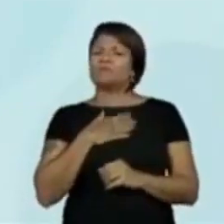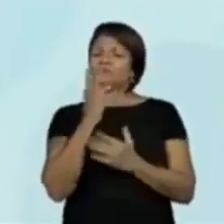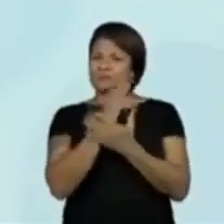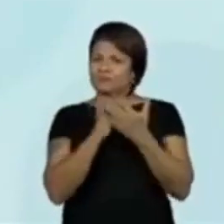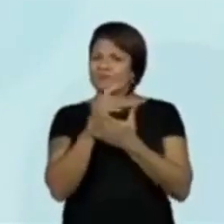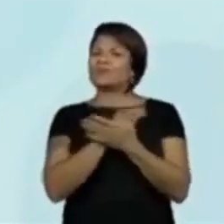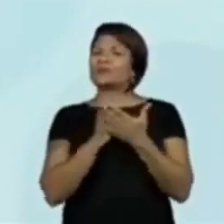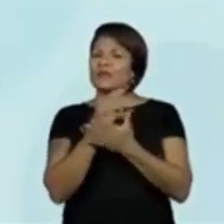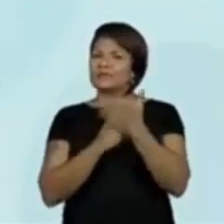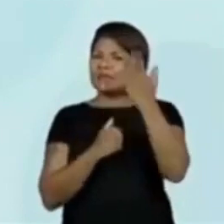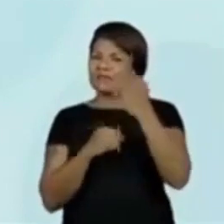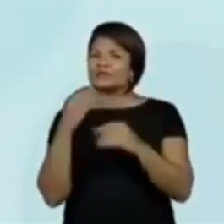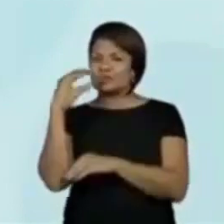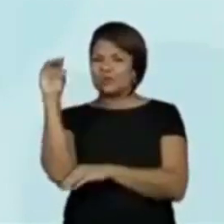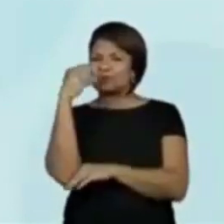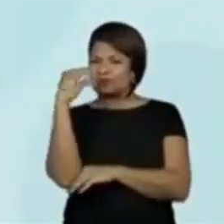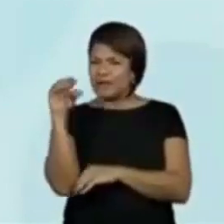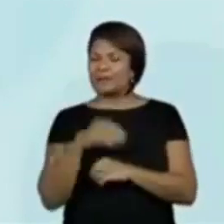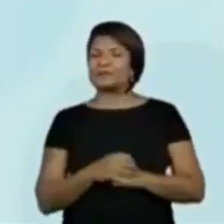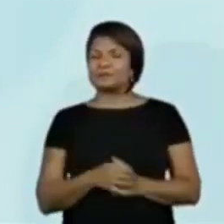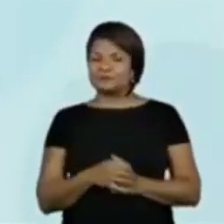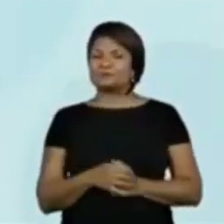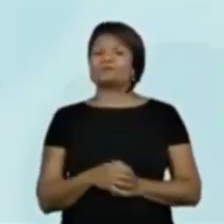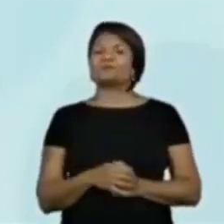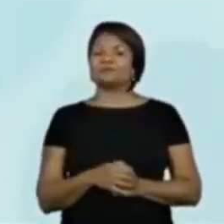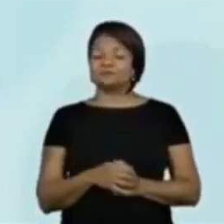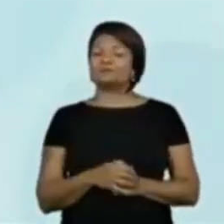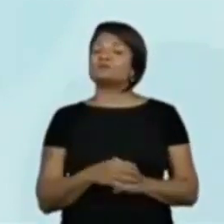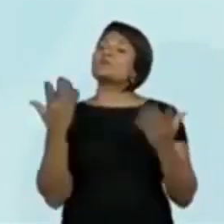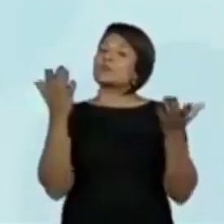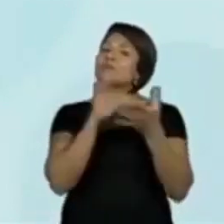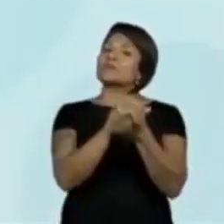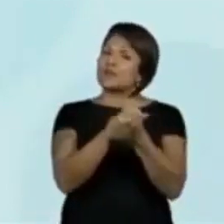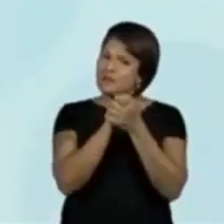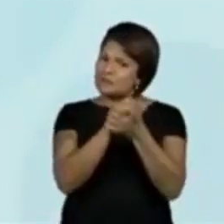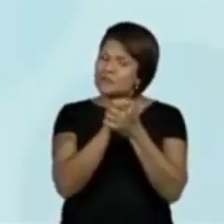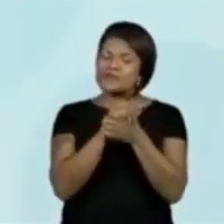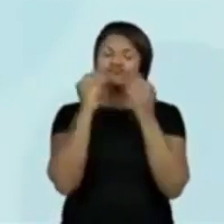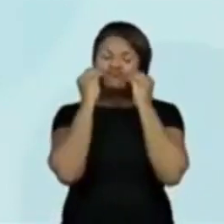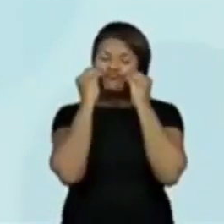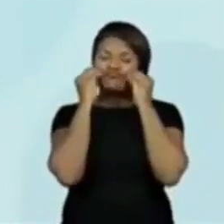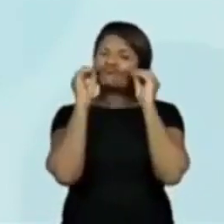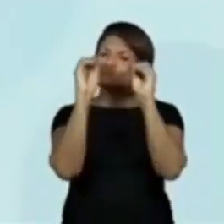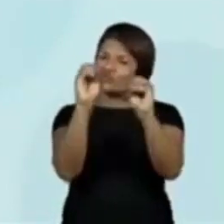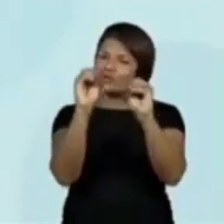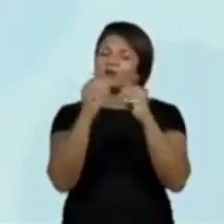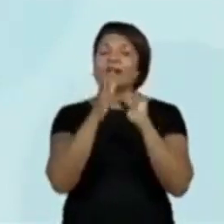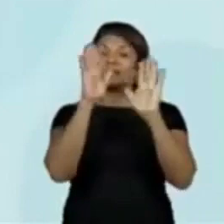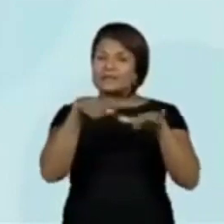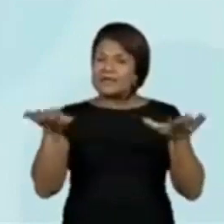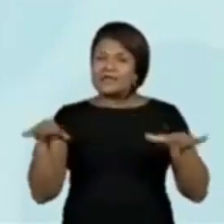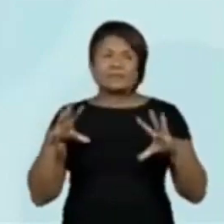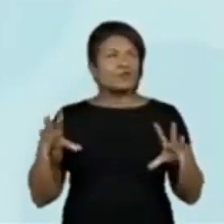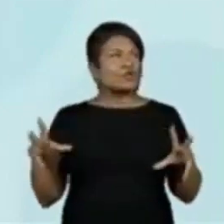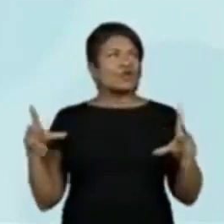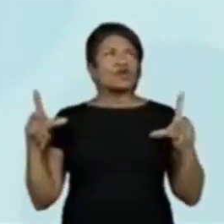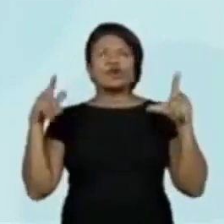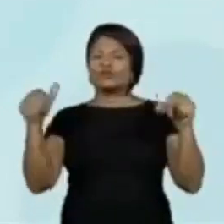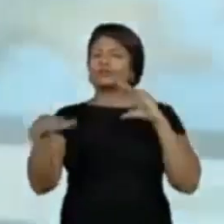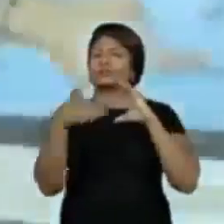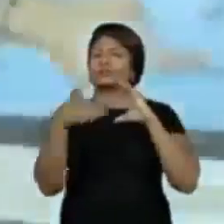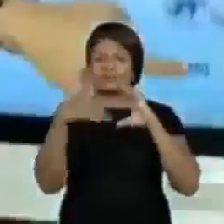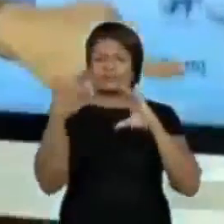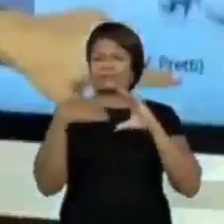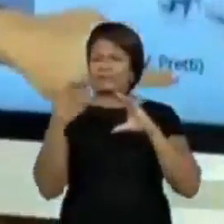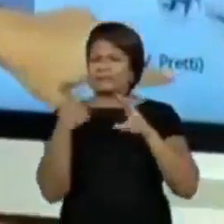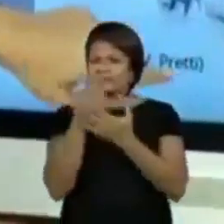esses desenhos de dinossauros. Então, parabéns aí, um beijo enorme para essas crianças e para tantas outras que também